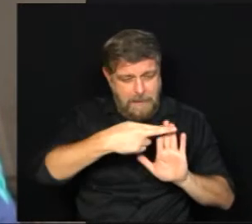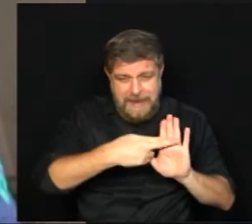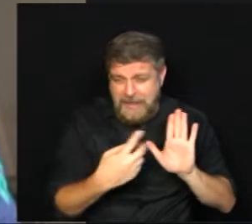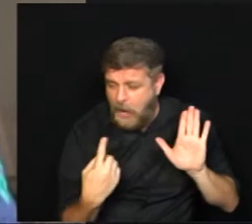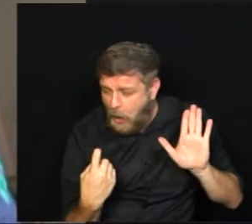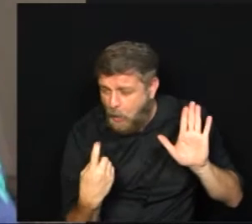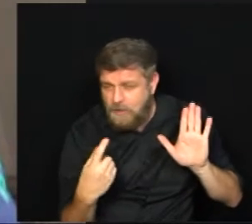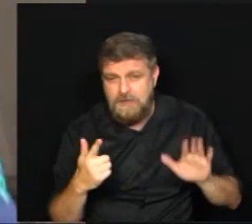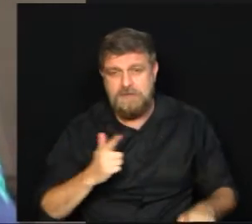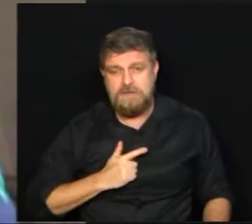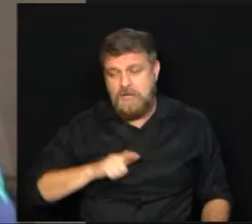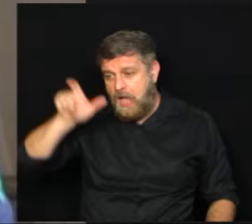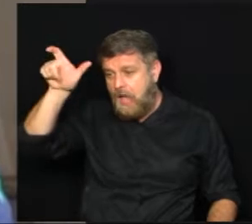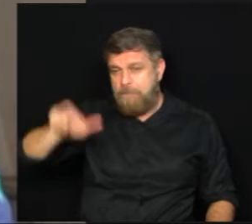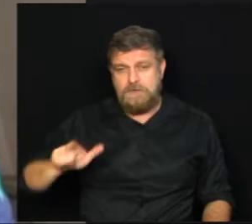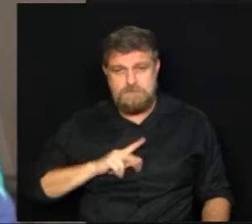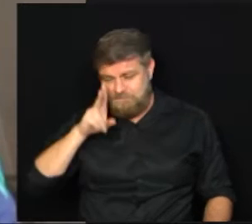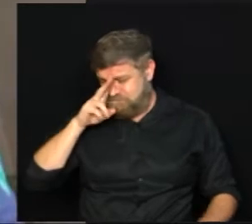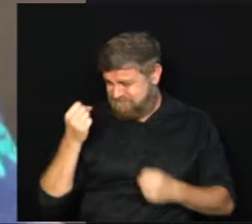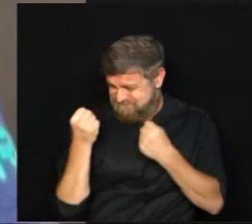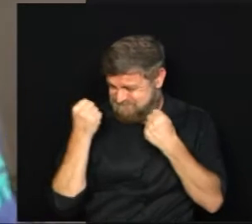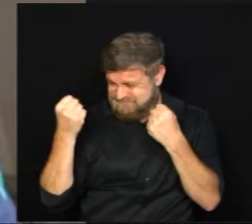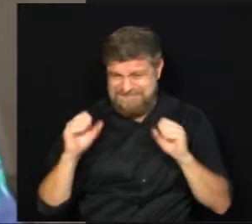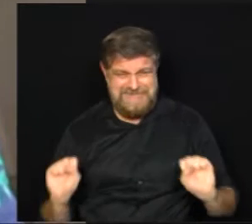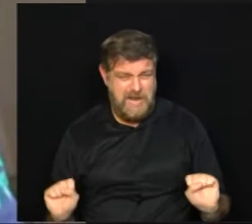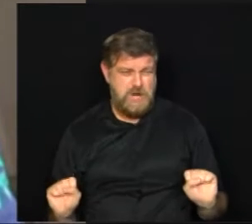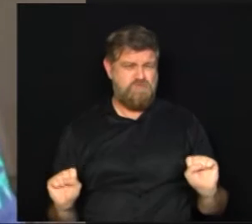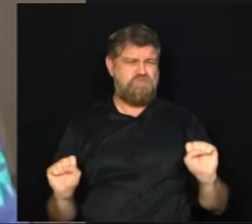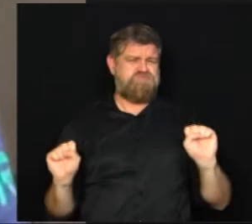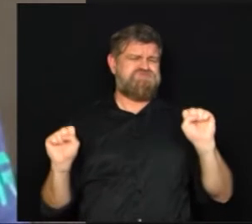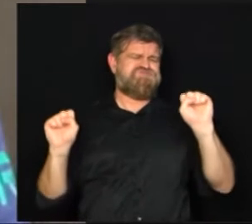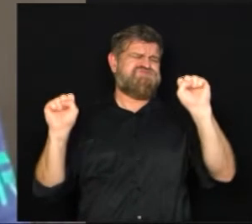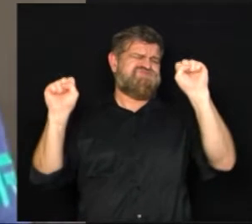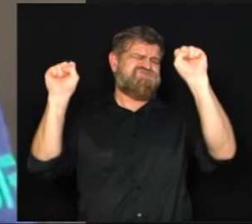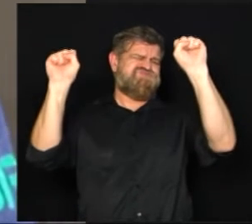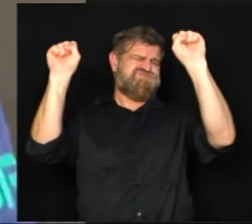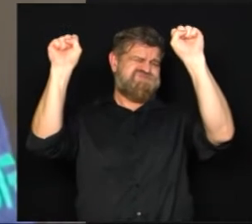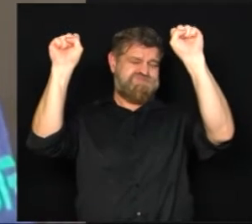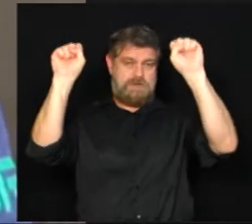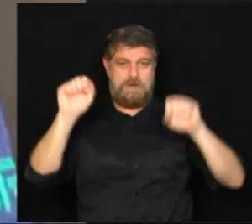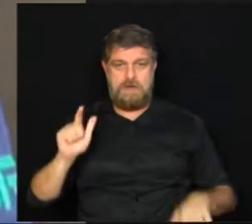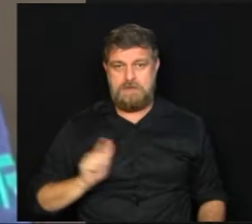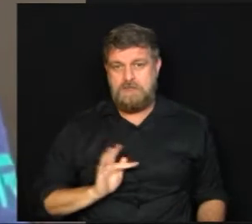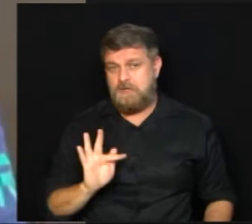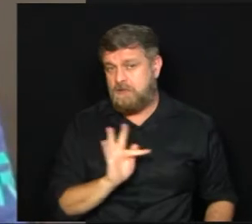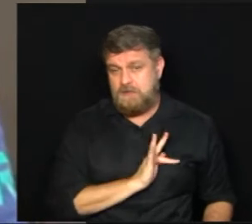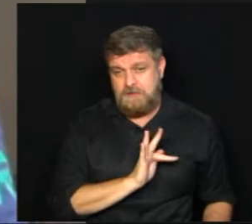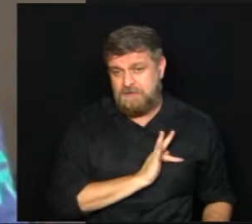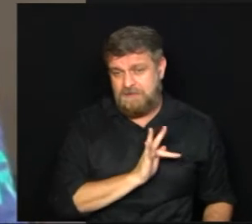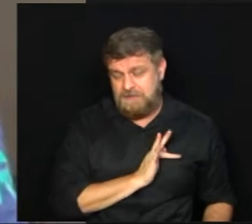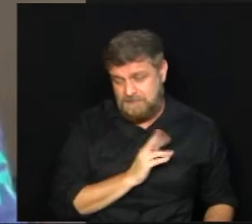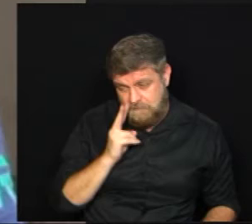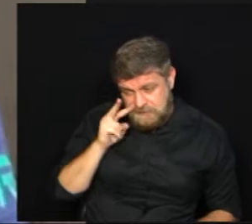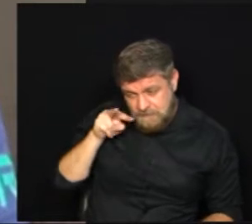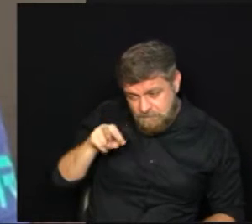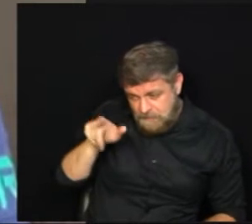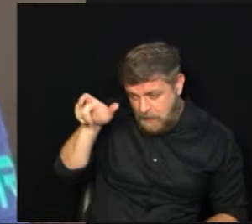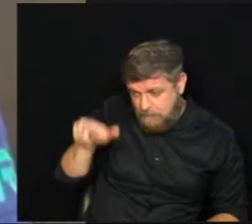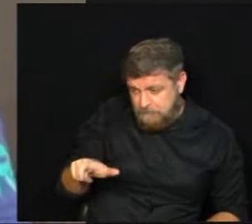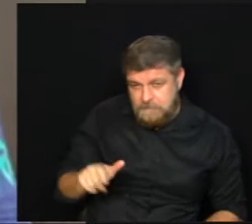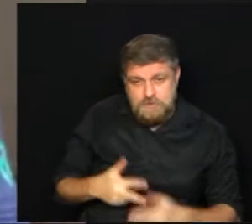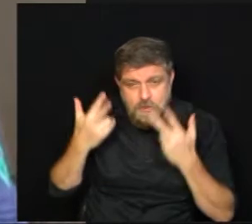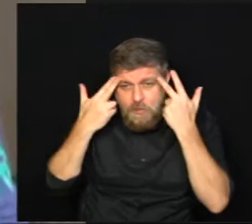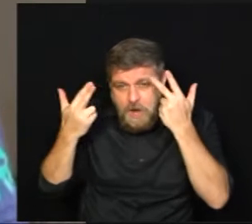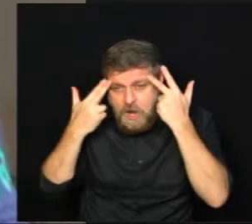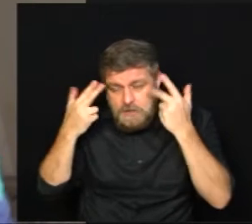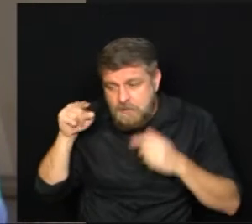única, porque tem atletas extremamente fortes que levantam pesos absurdos, que são tecnicamente assim, se você for botar uma pessoa comum para fazer